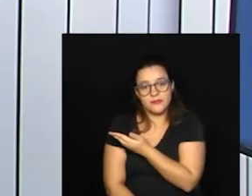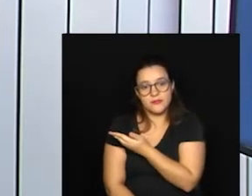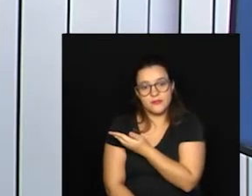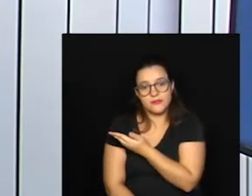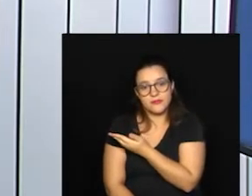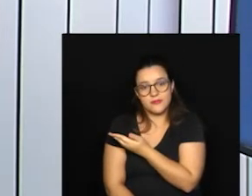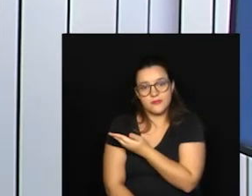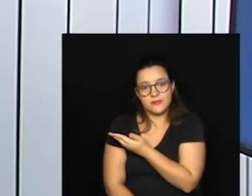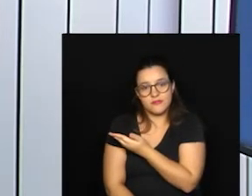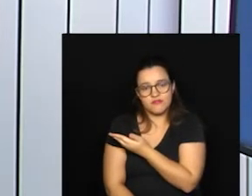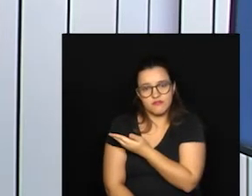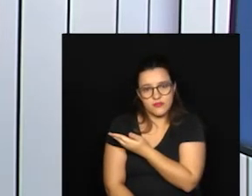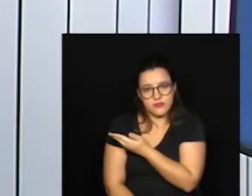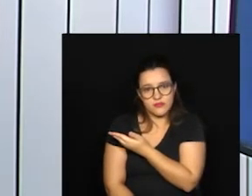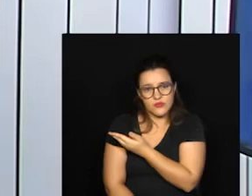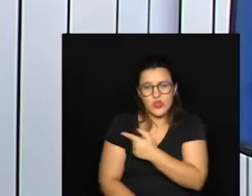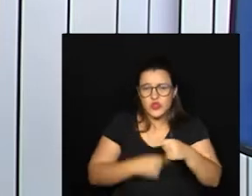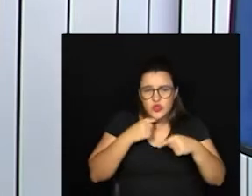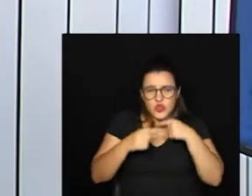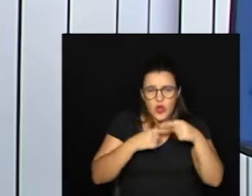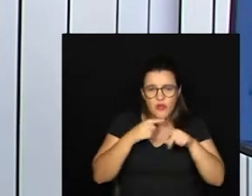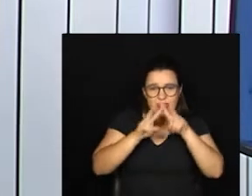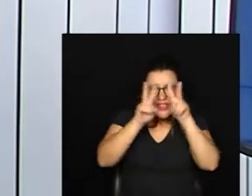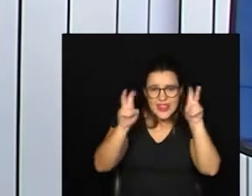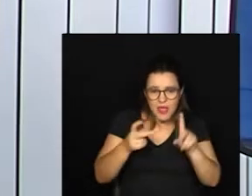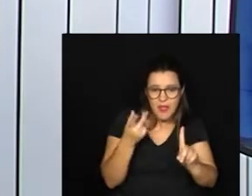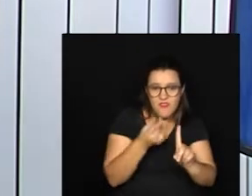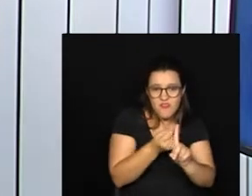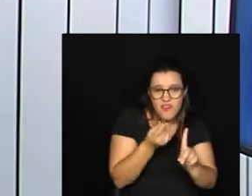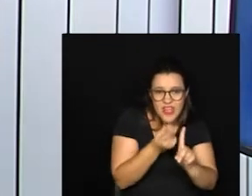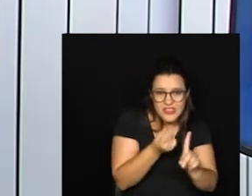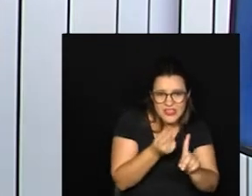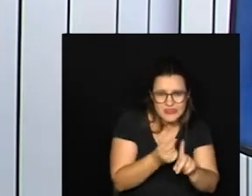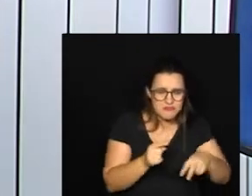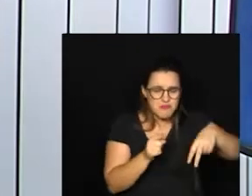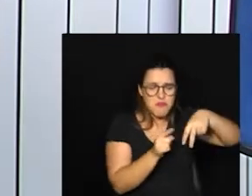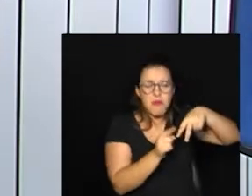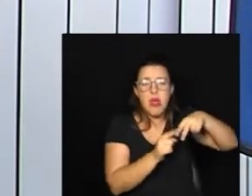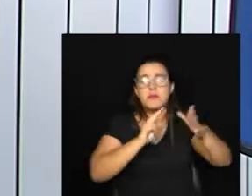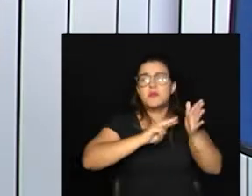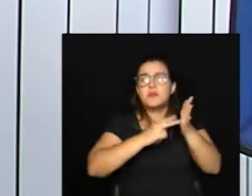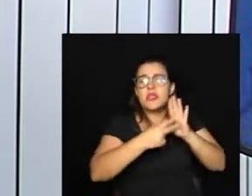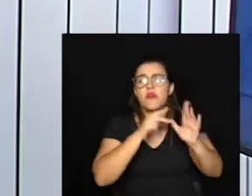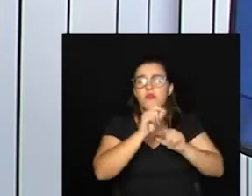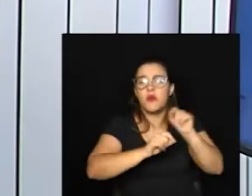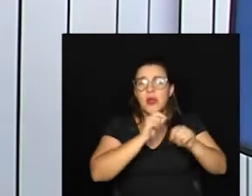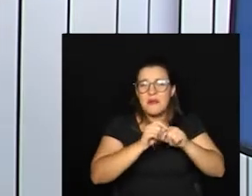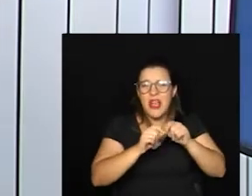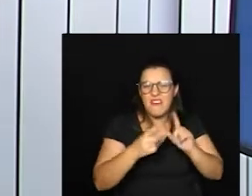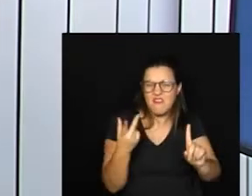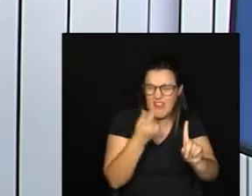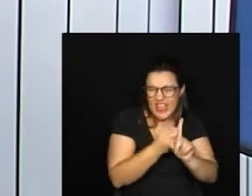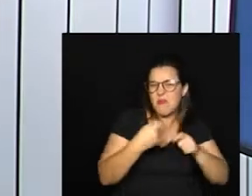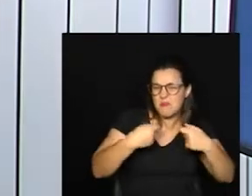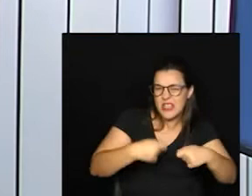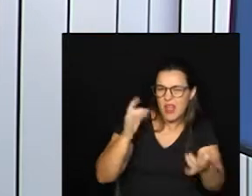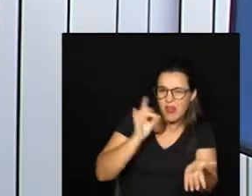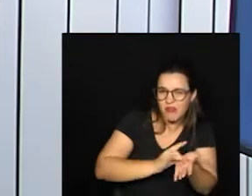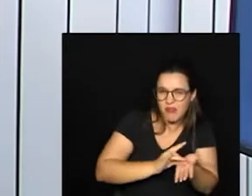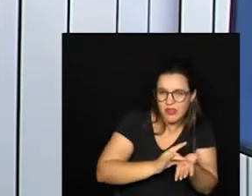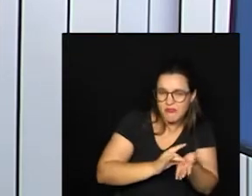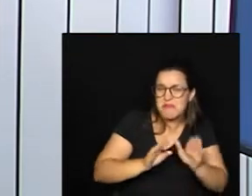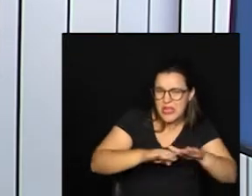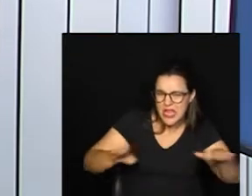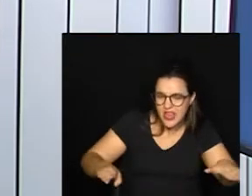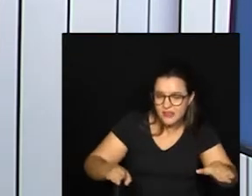978293776. Tem alguma dúvida em relação à vacinação? O que é poliomielite? Por que que eu preciso vacinar a criança?